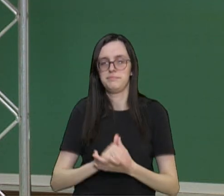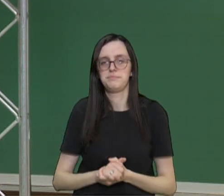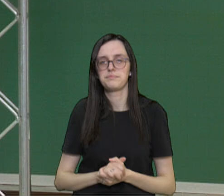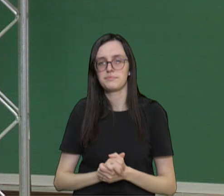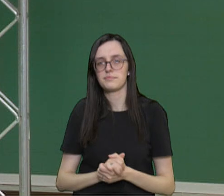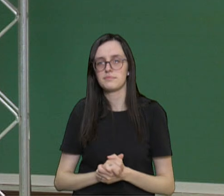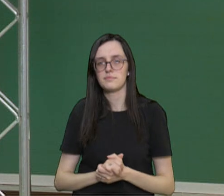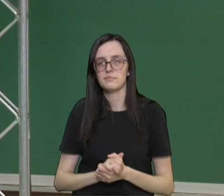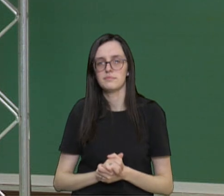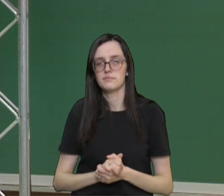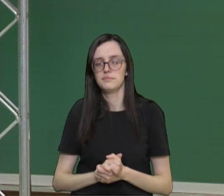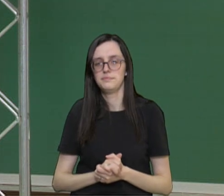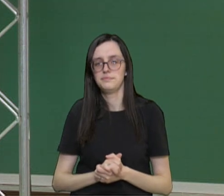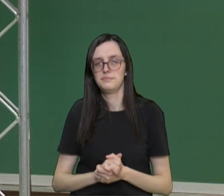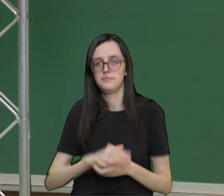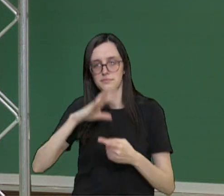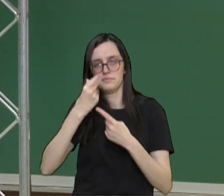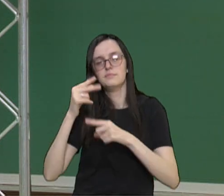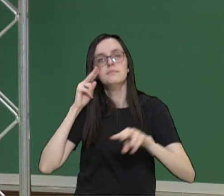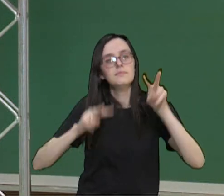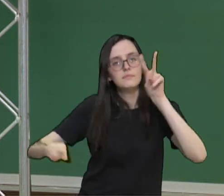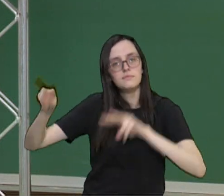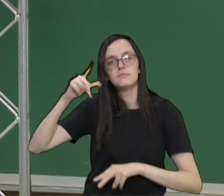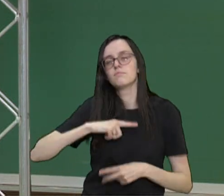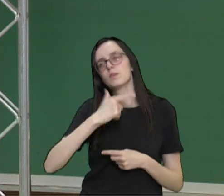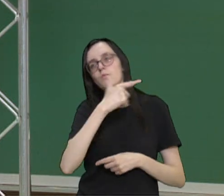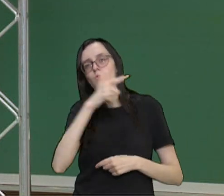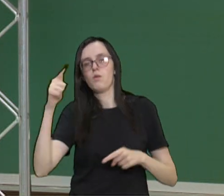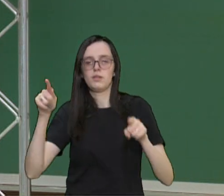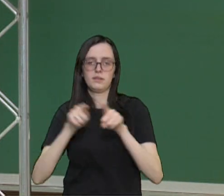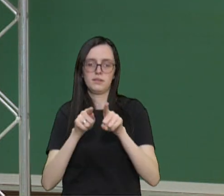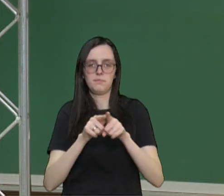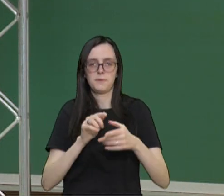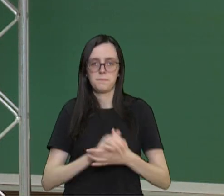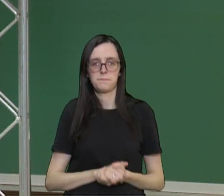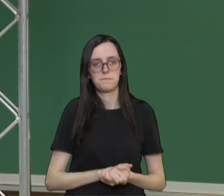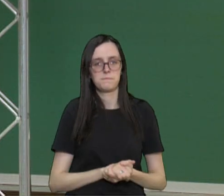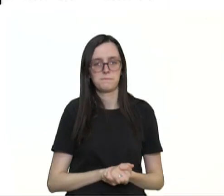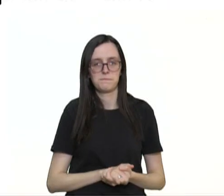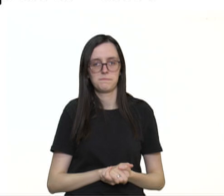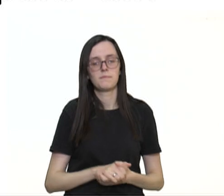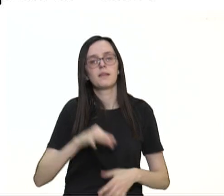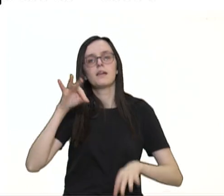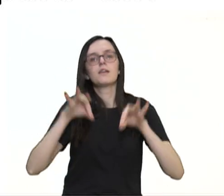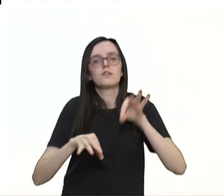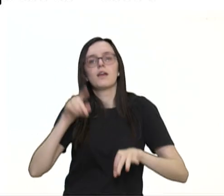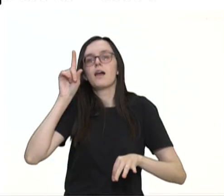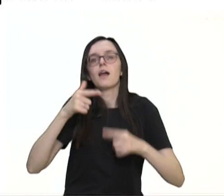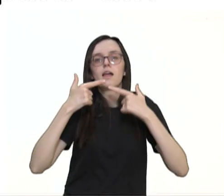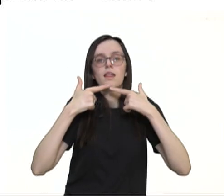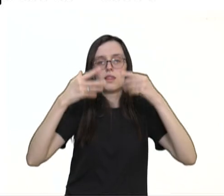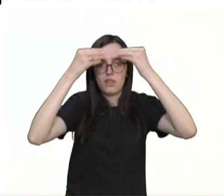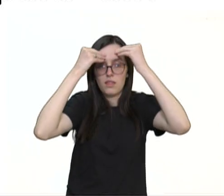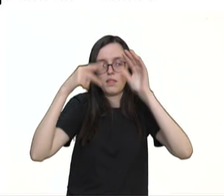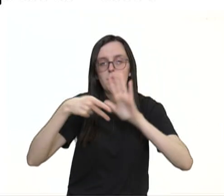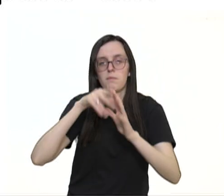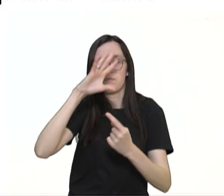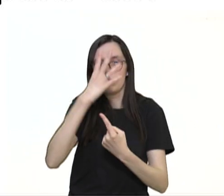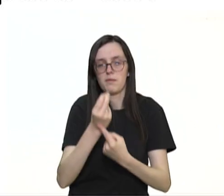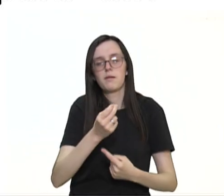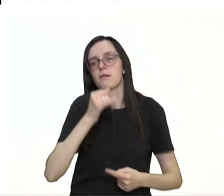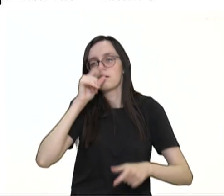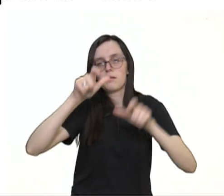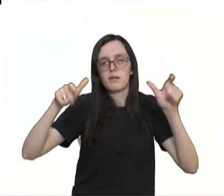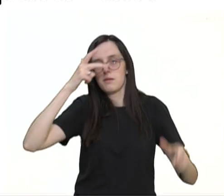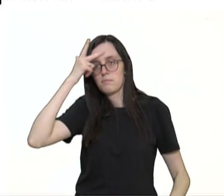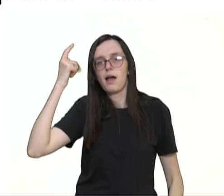as artes visuais, elas se desenrolam em todas as outras que a gente está vendo. Teatro é a linguagem artística que as pessoas, no caso,